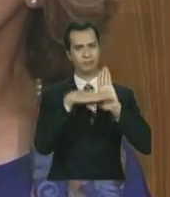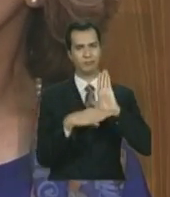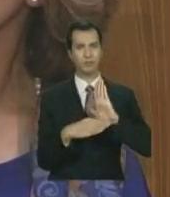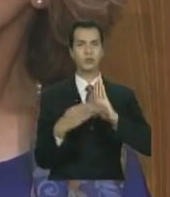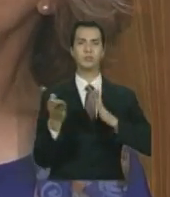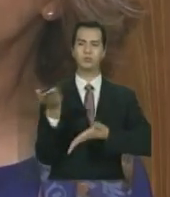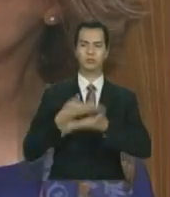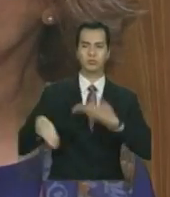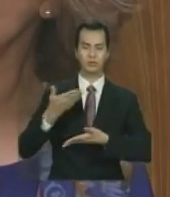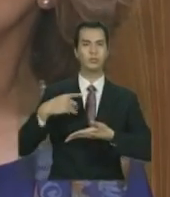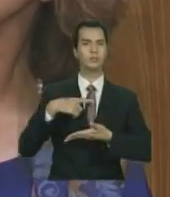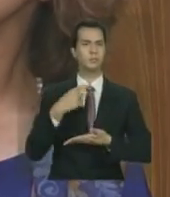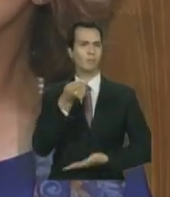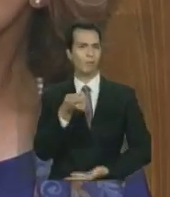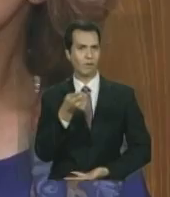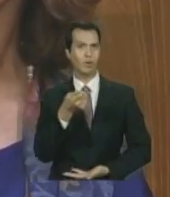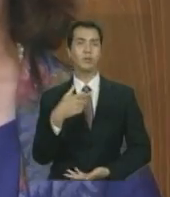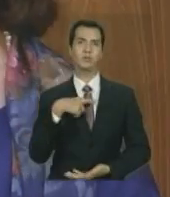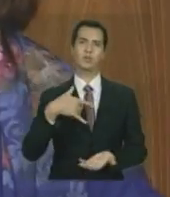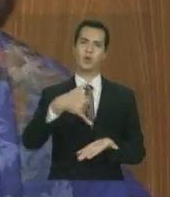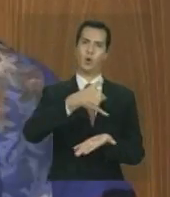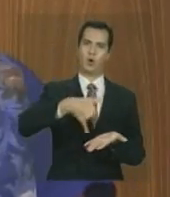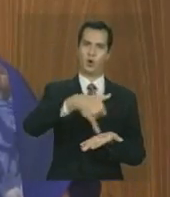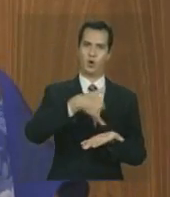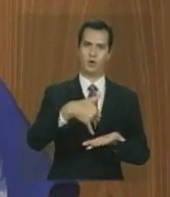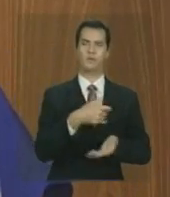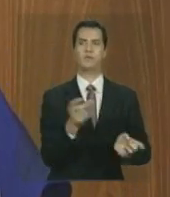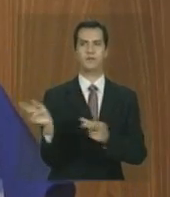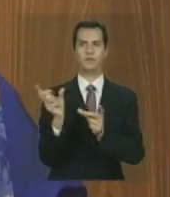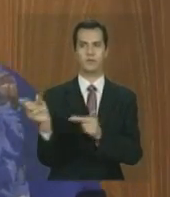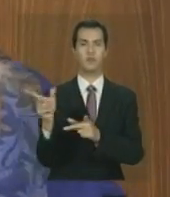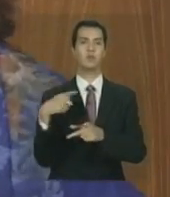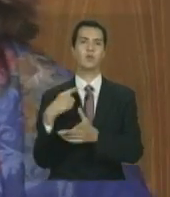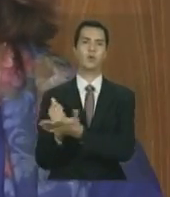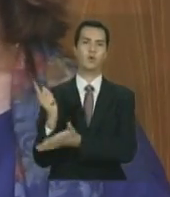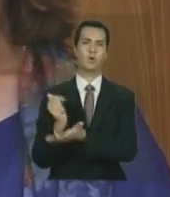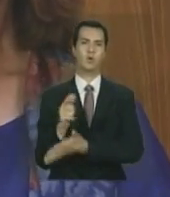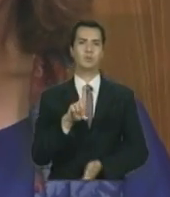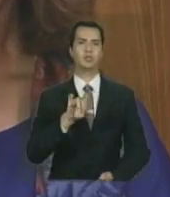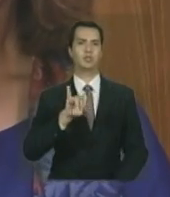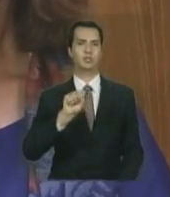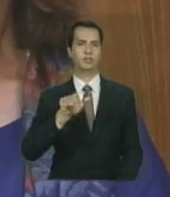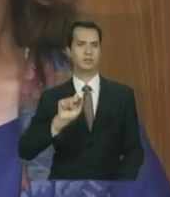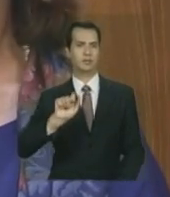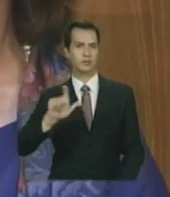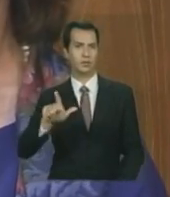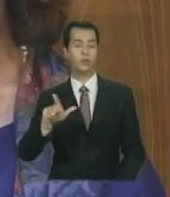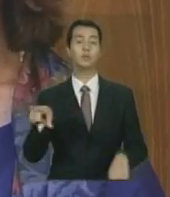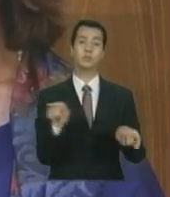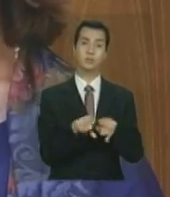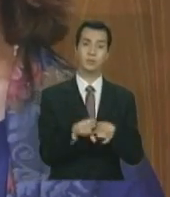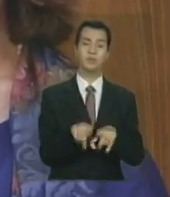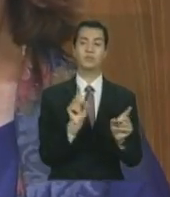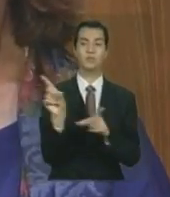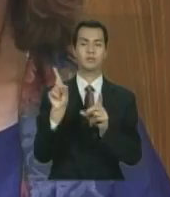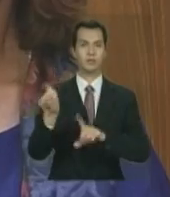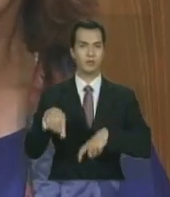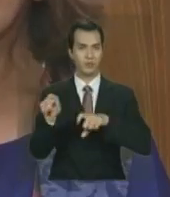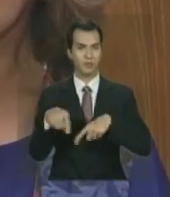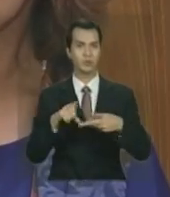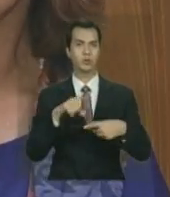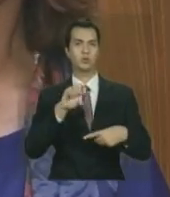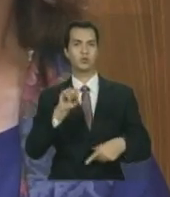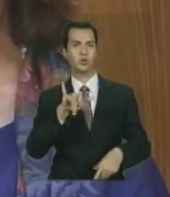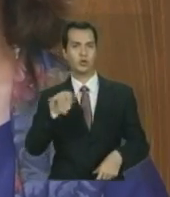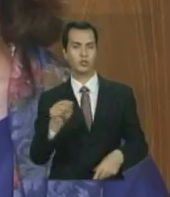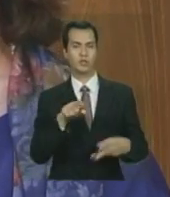exportamos óleo, petróleo bruto, importamos diesel, exportamos também alguns produtos agrícolas, como soja,